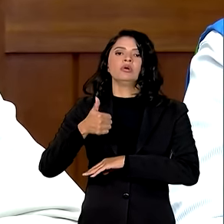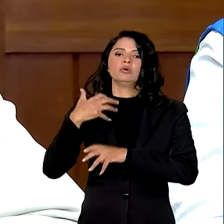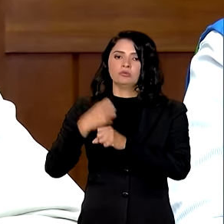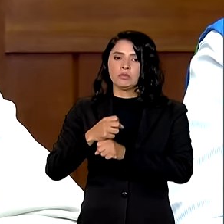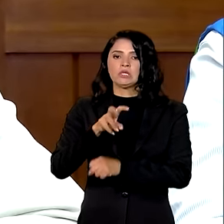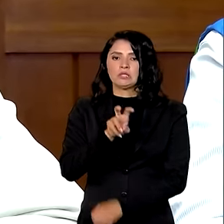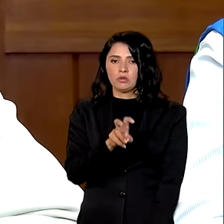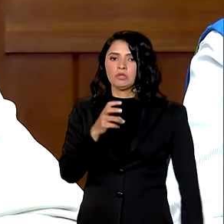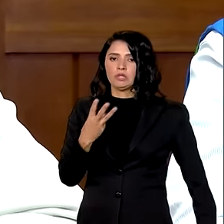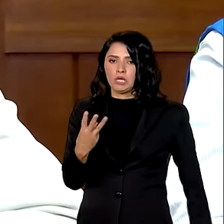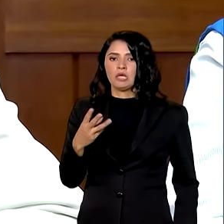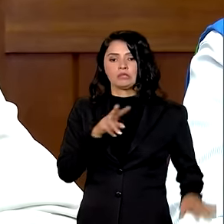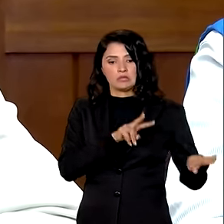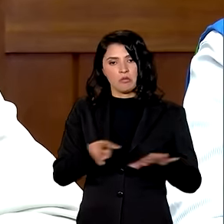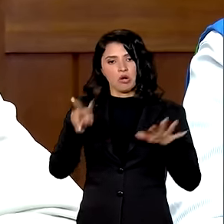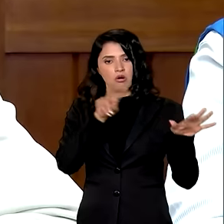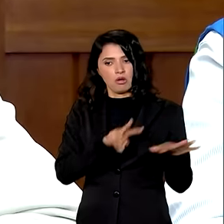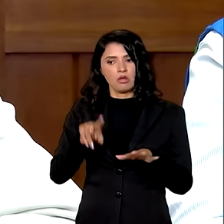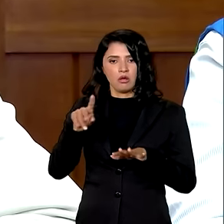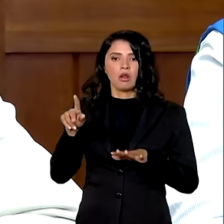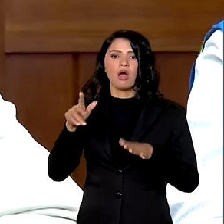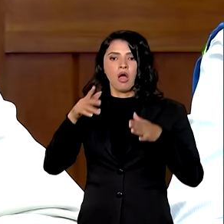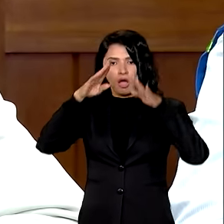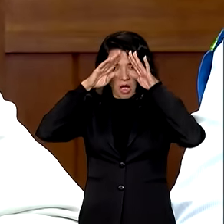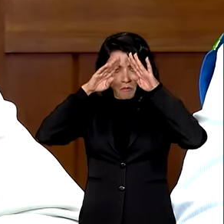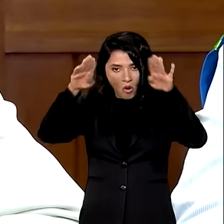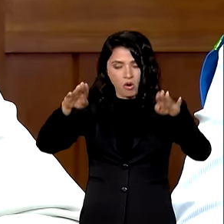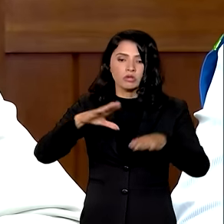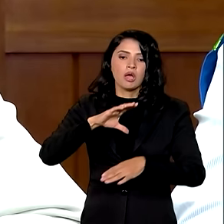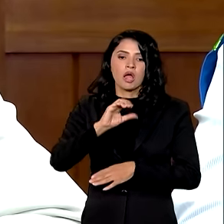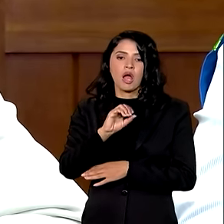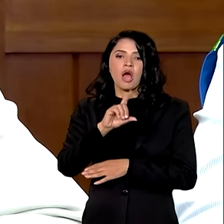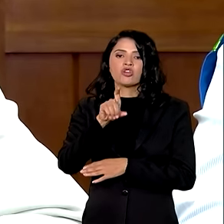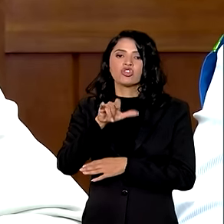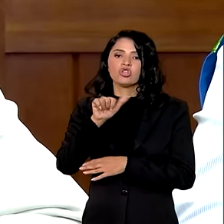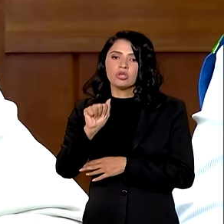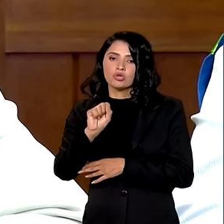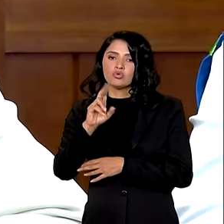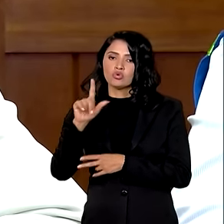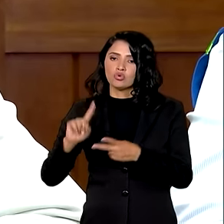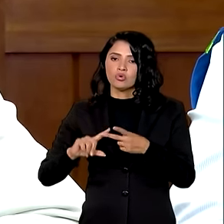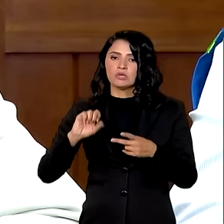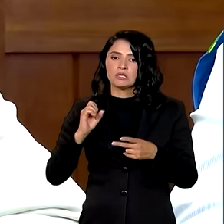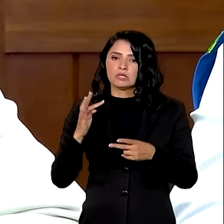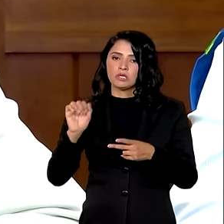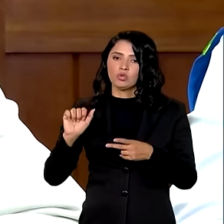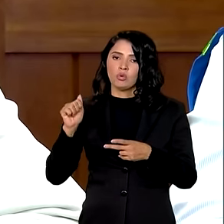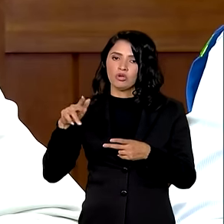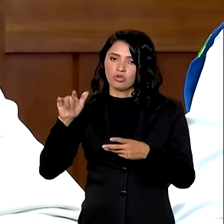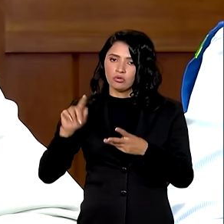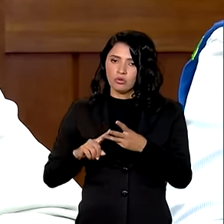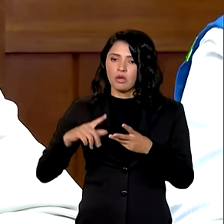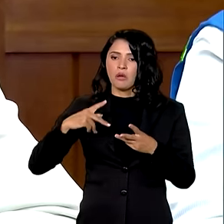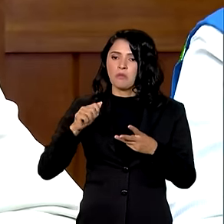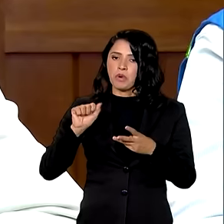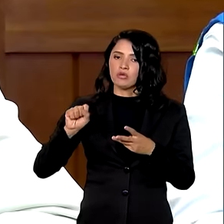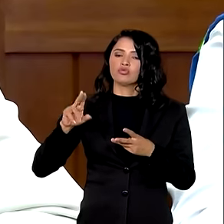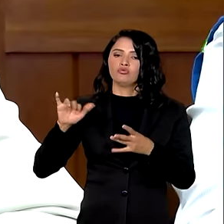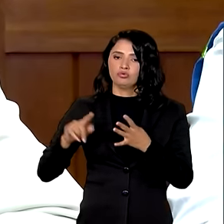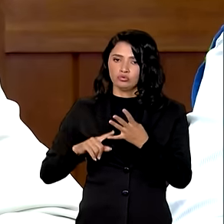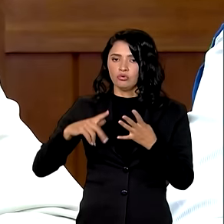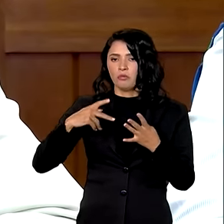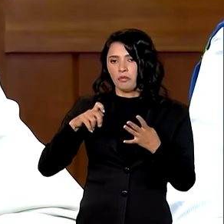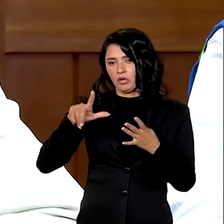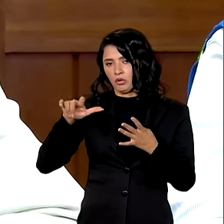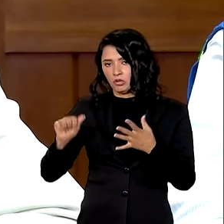voos semanais operando nos aeroportos de Caxias do Sul Santo Ângelo Passo Fundo Pelotas